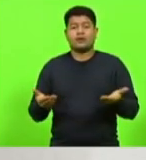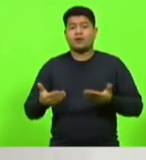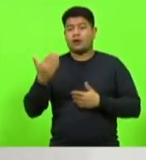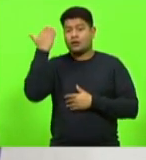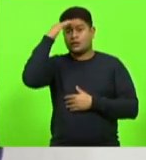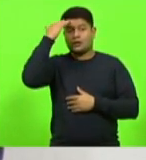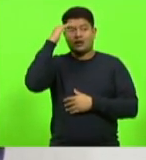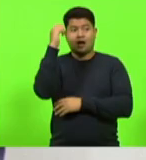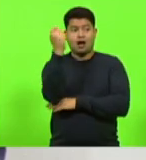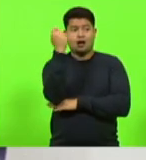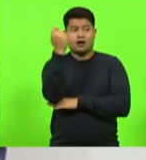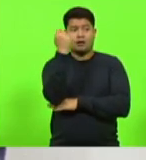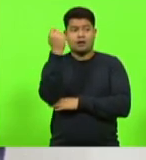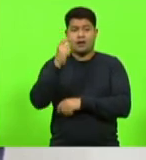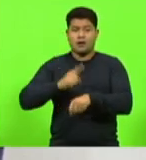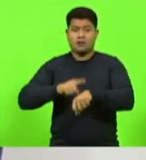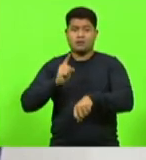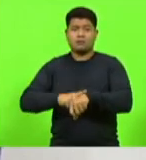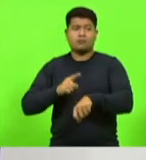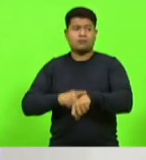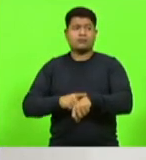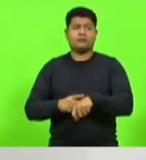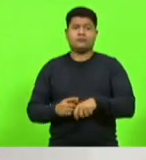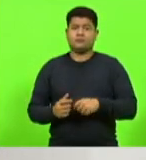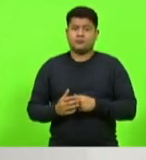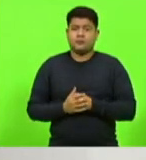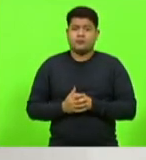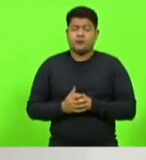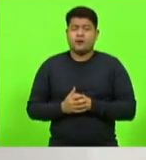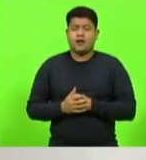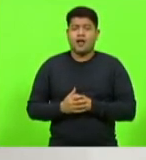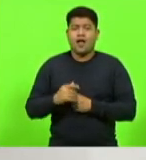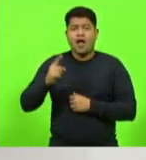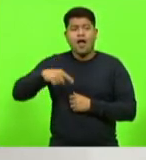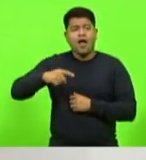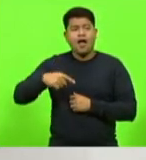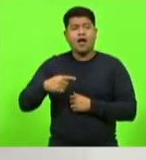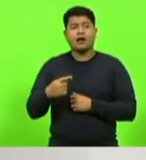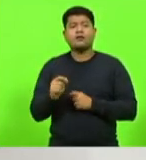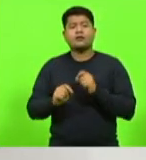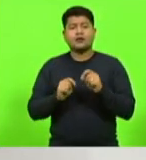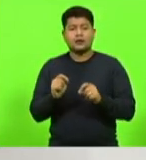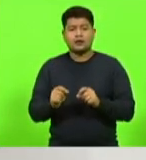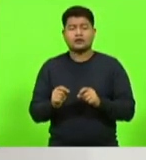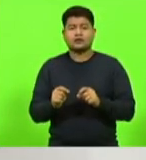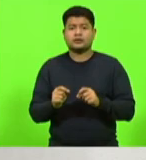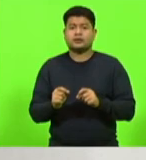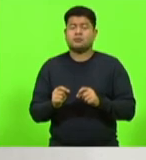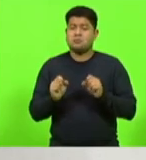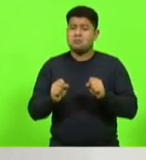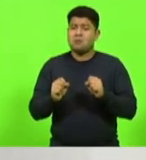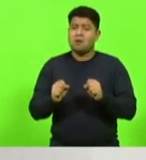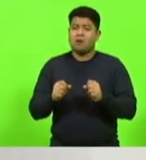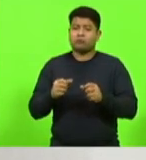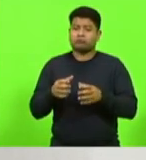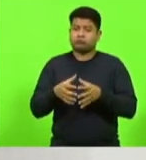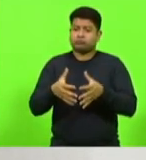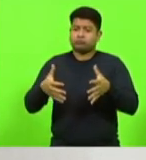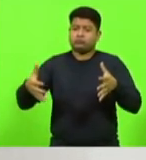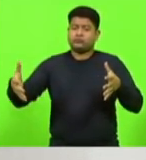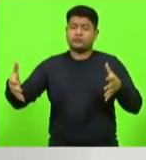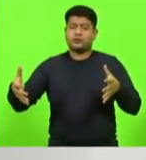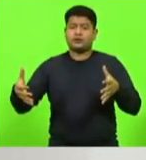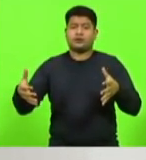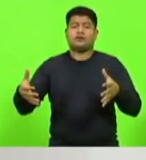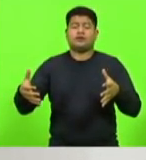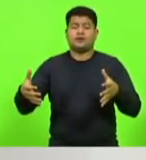estamos passando há mais de um ano. E essa gravidade tende a se estender um pouco mais com a